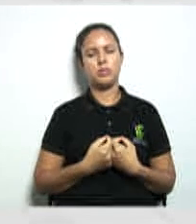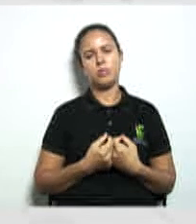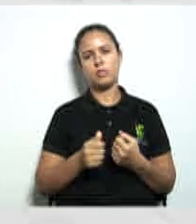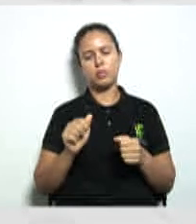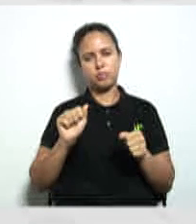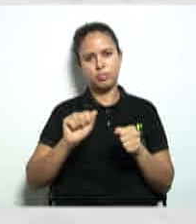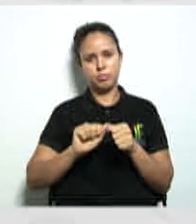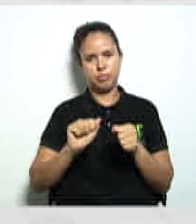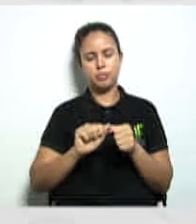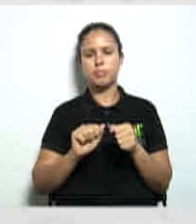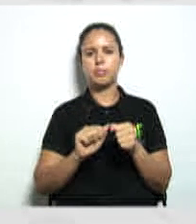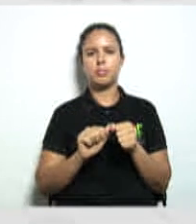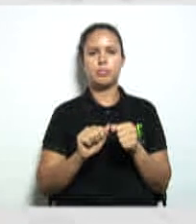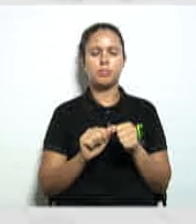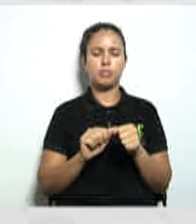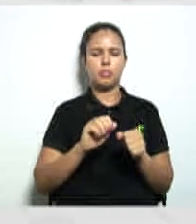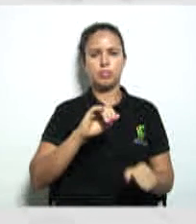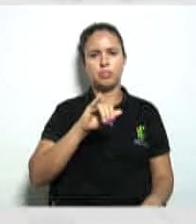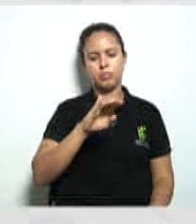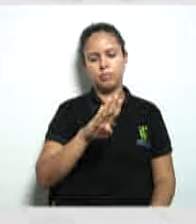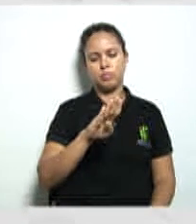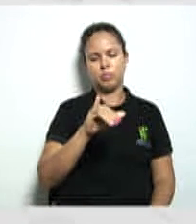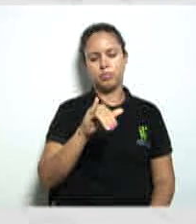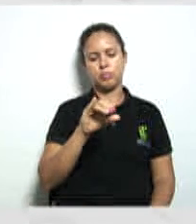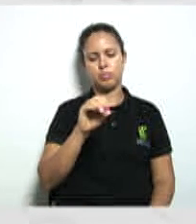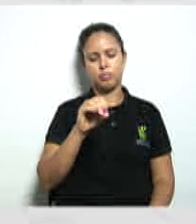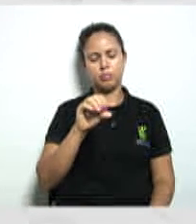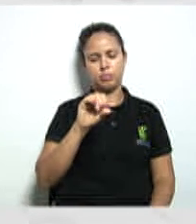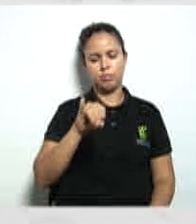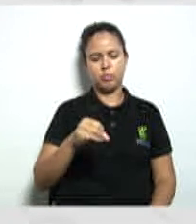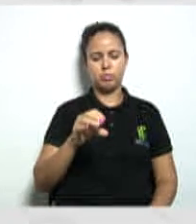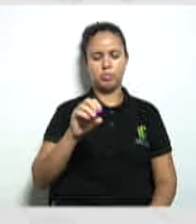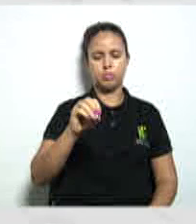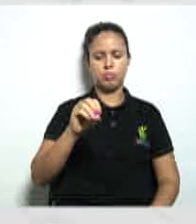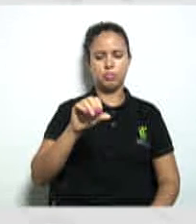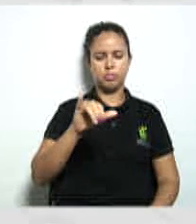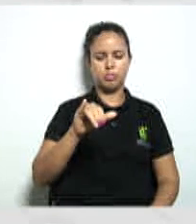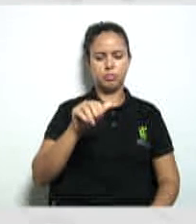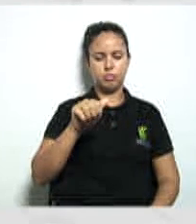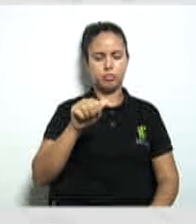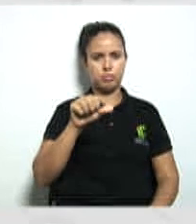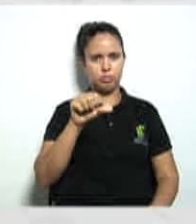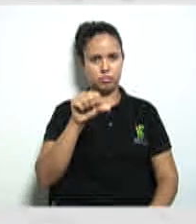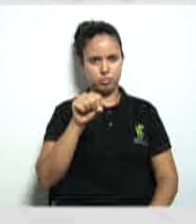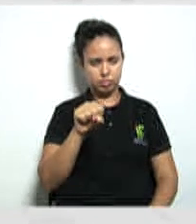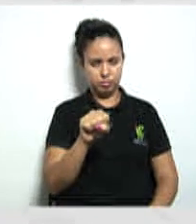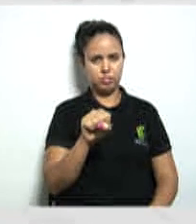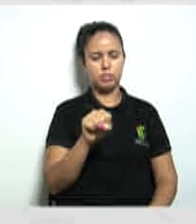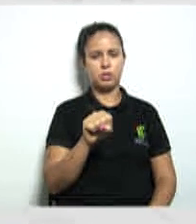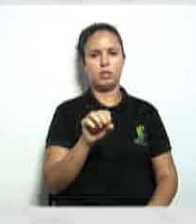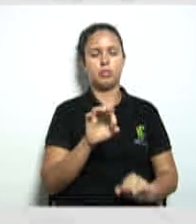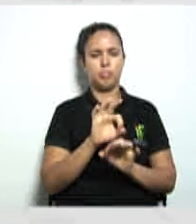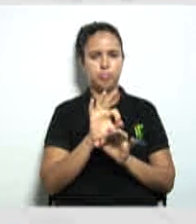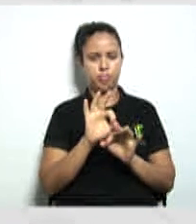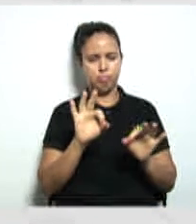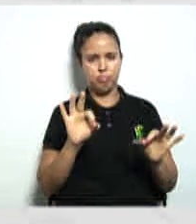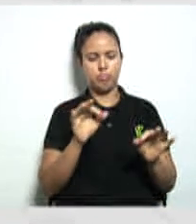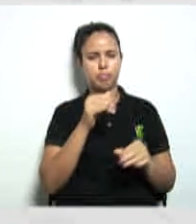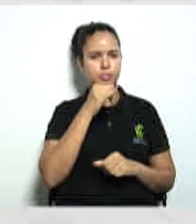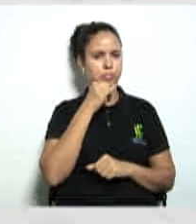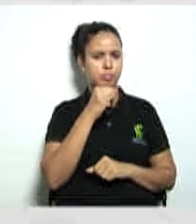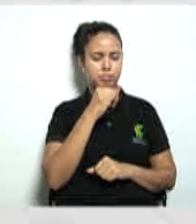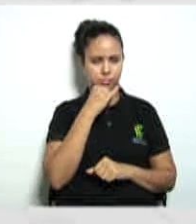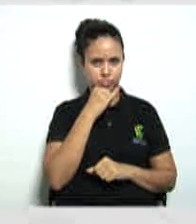de biojoias, né? Muito bom esse exemplo utilizado pela professora Marisete, foi bem pertinente,